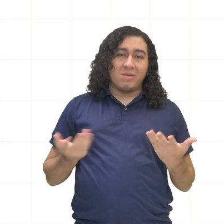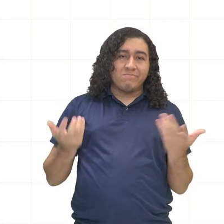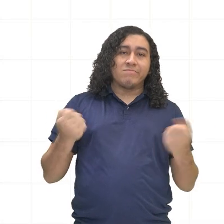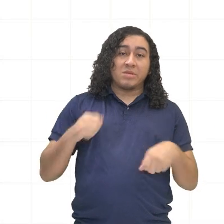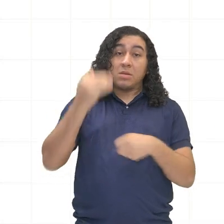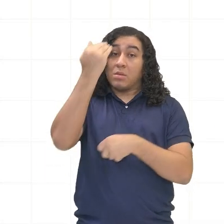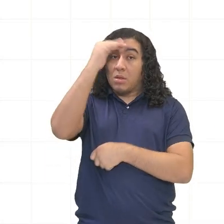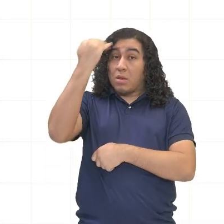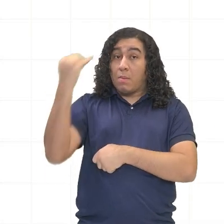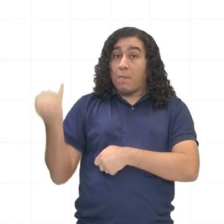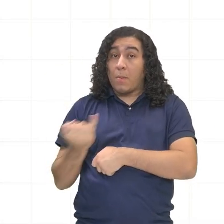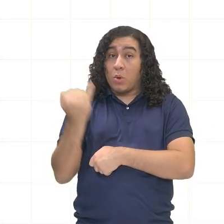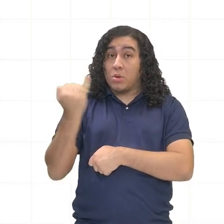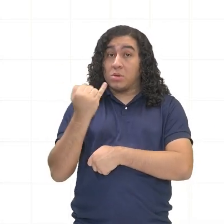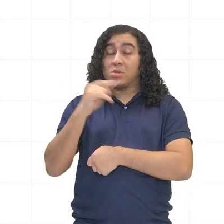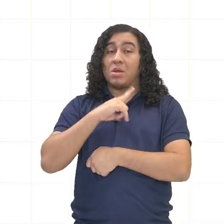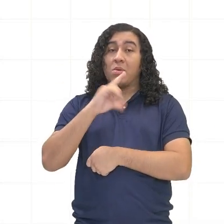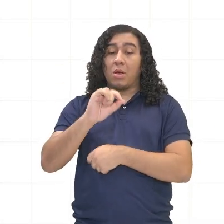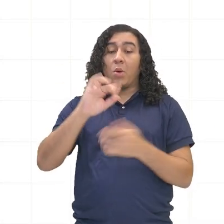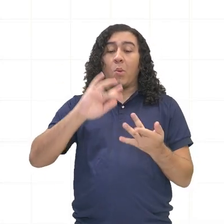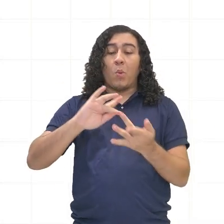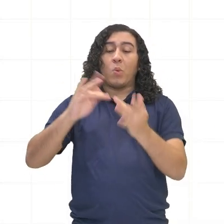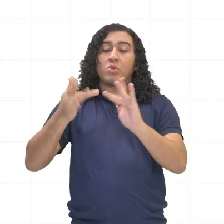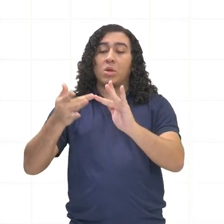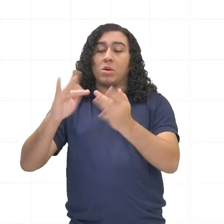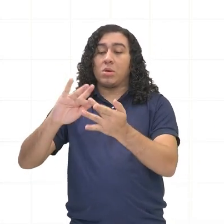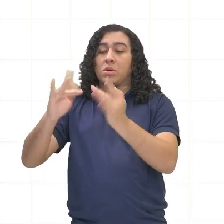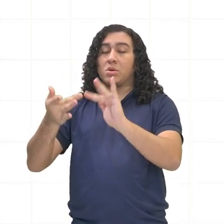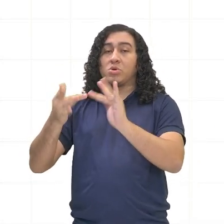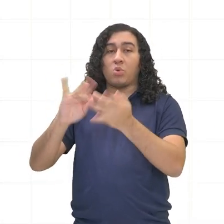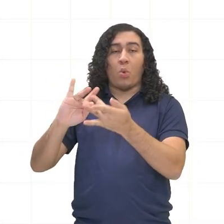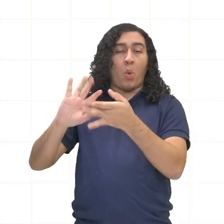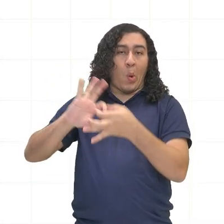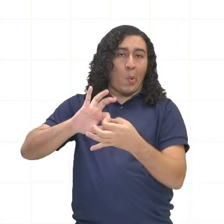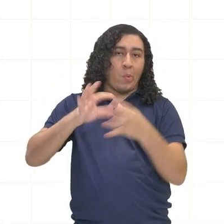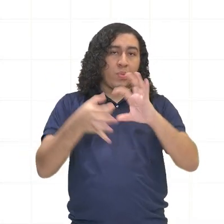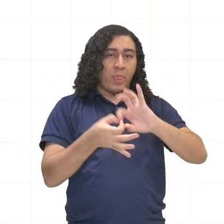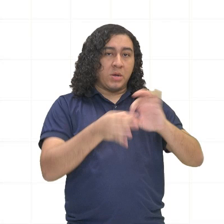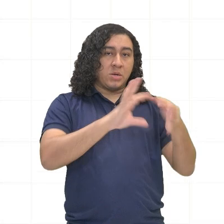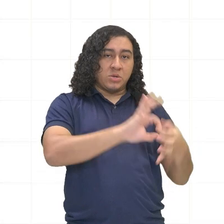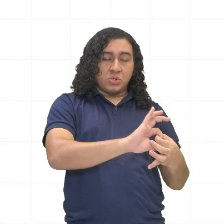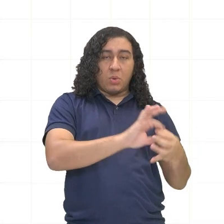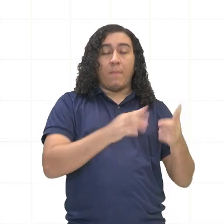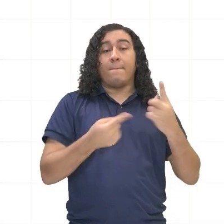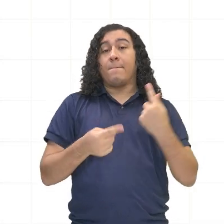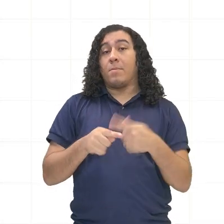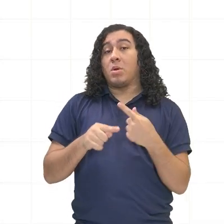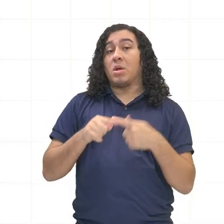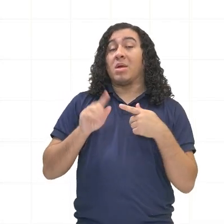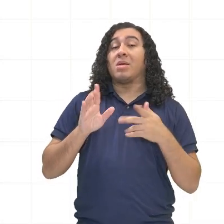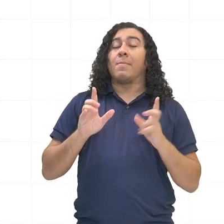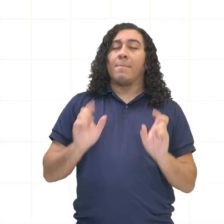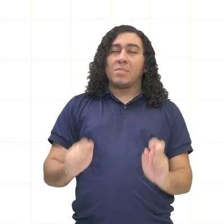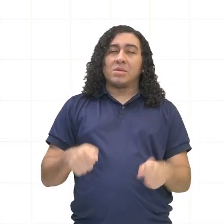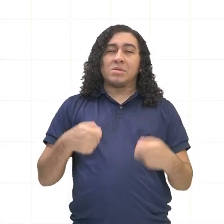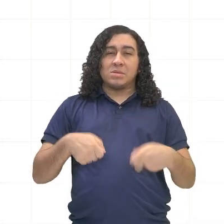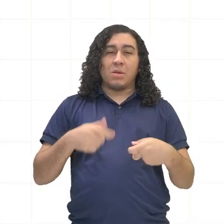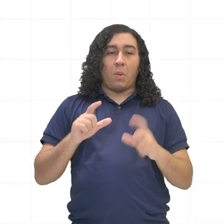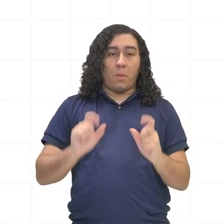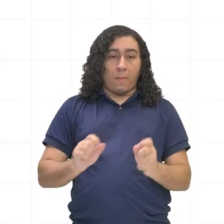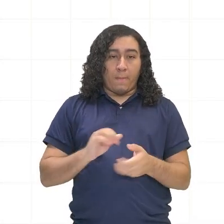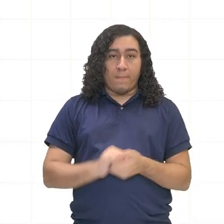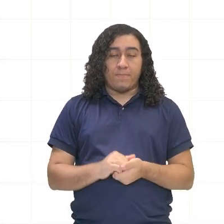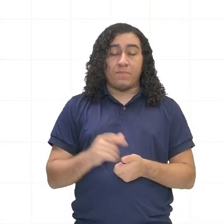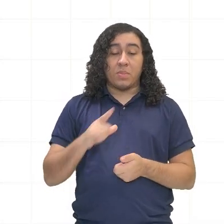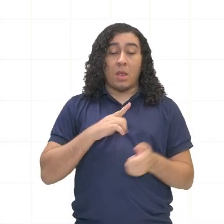importante, né, esse termo, contexto? Por quê? Você vai ter que lidar com esses períodos